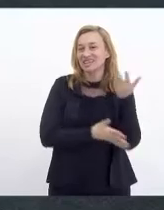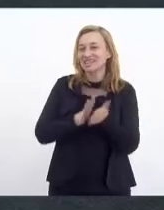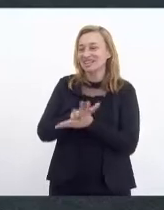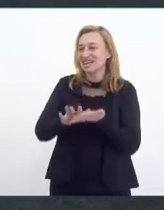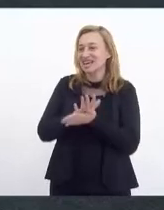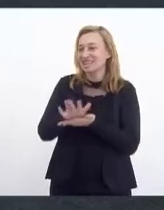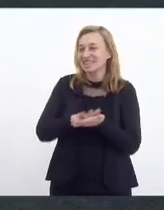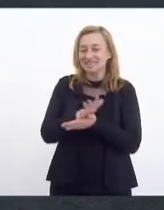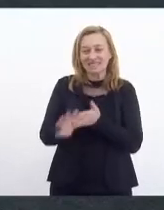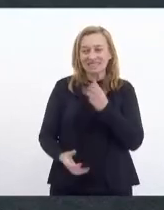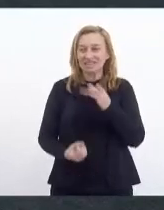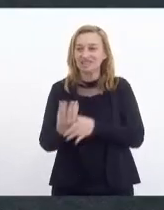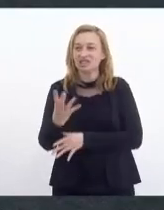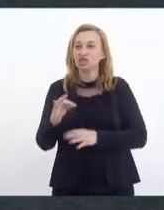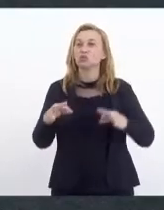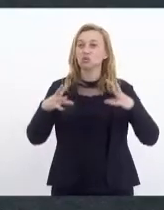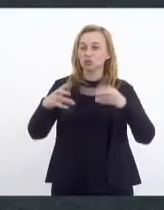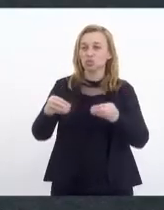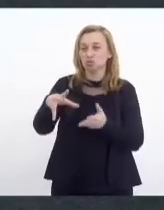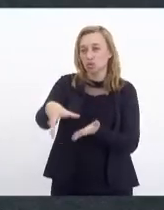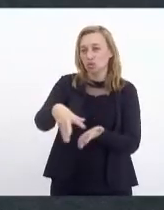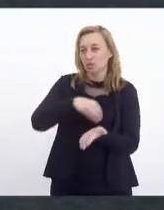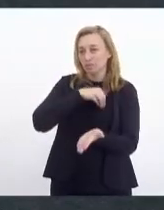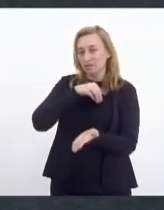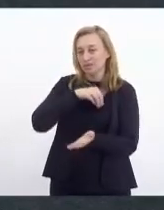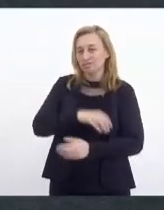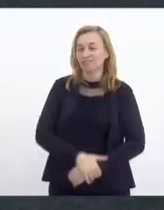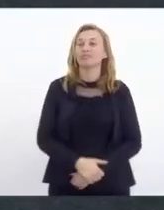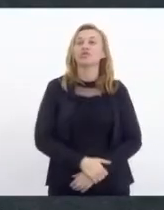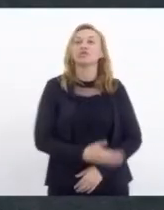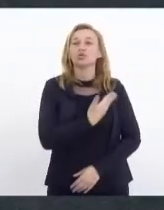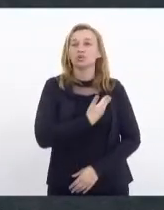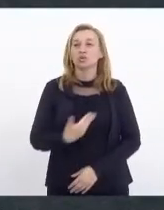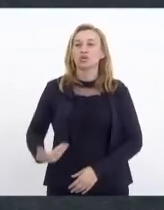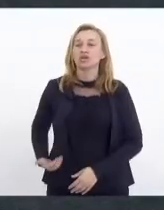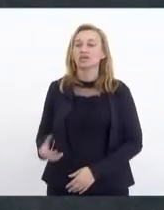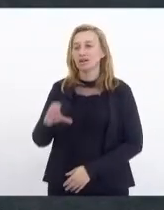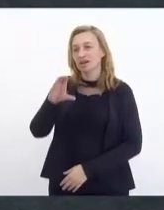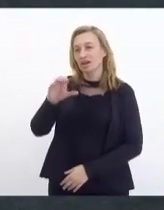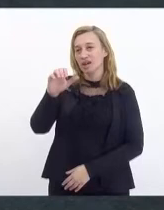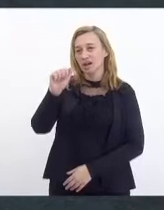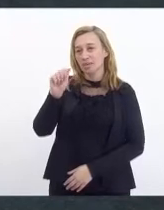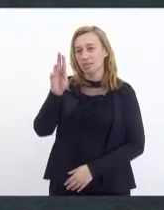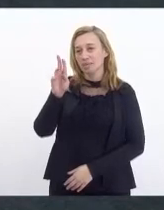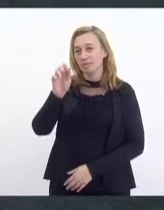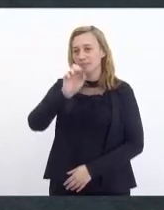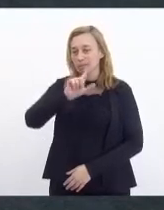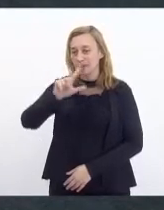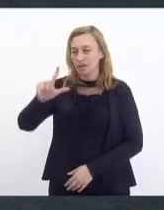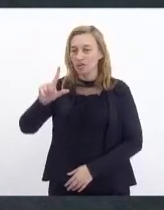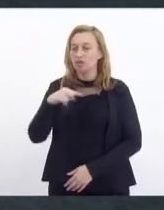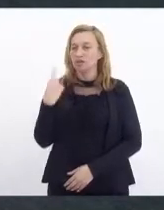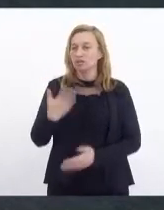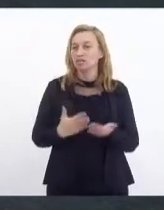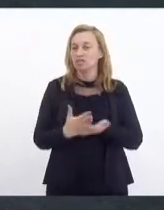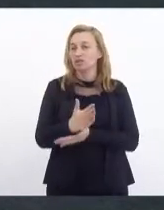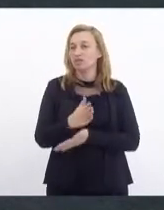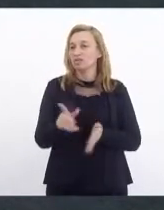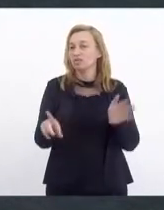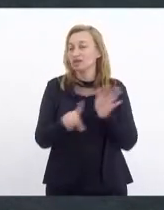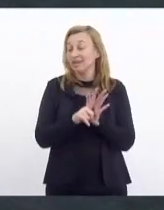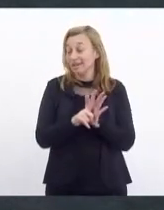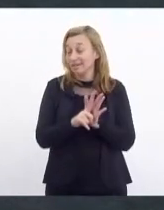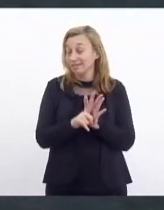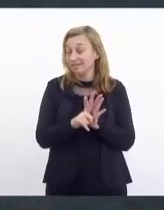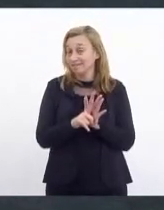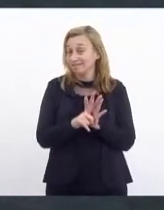se copia. Lá no governo Cabral, nós aprovamos uma lei para